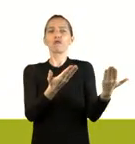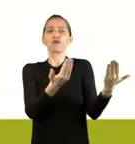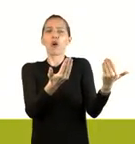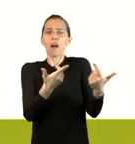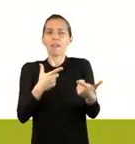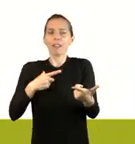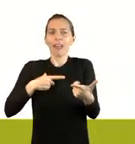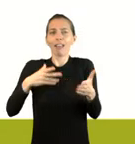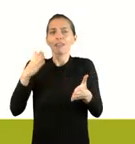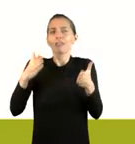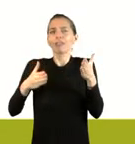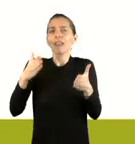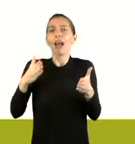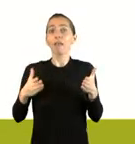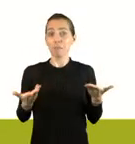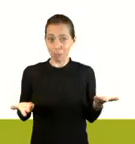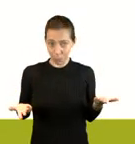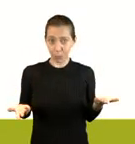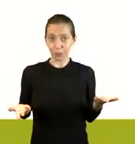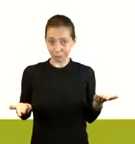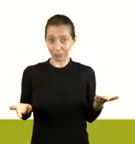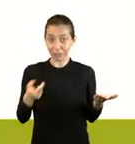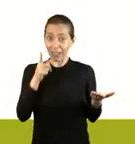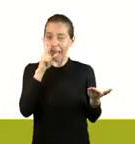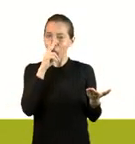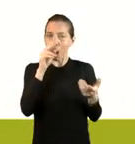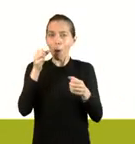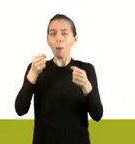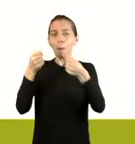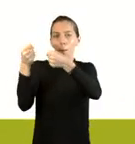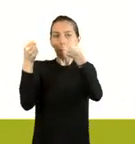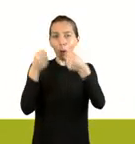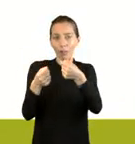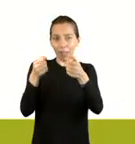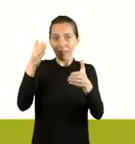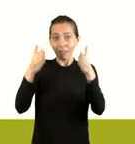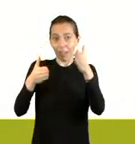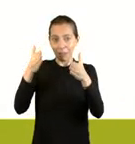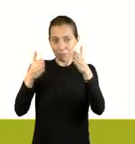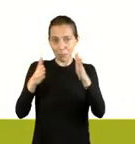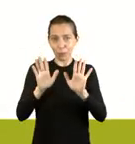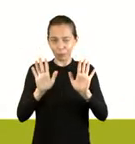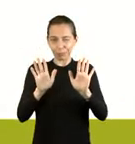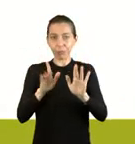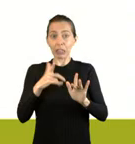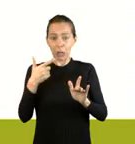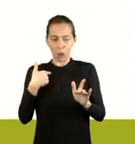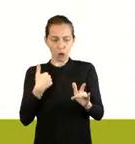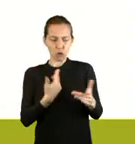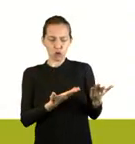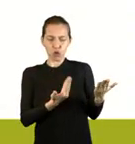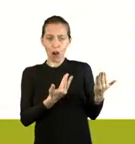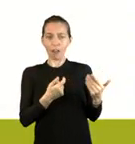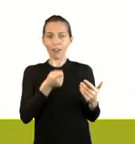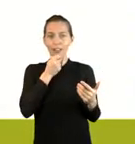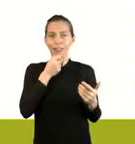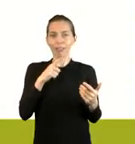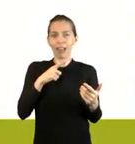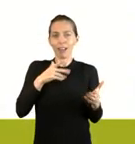poder da juventude é que você tem muito tempo até você precisar daquele dinheiro. Então, aqui é bem